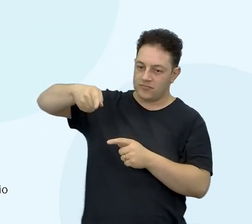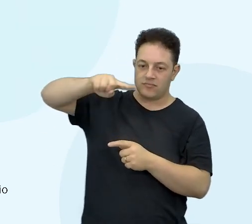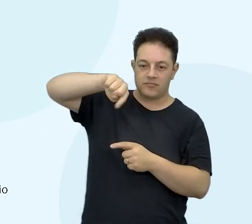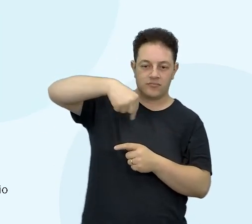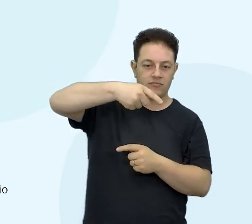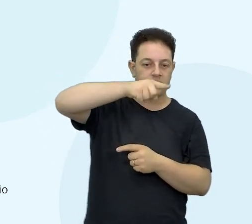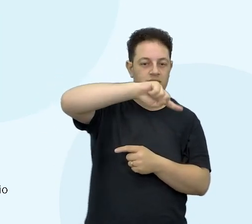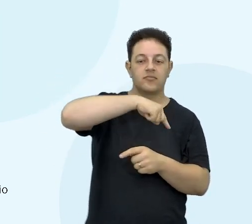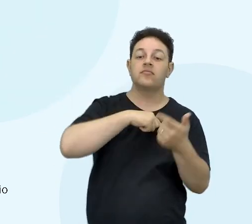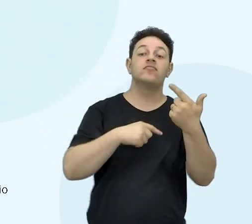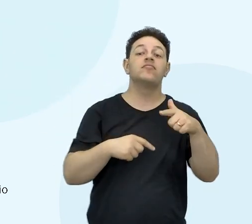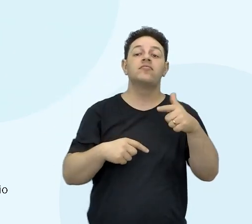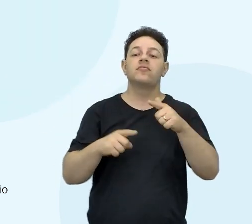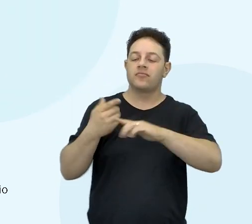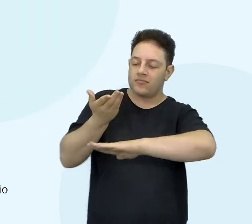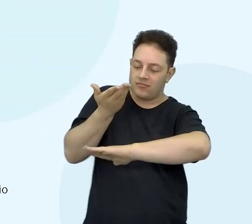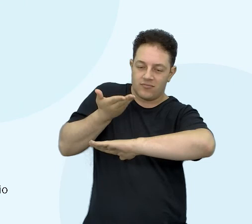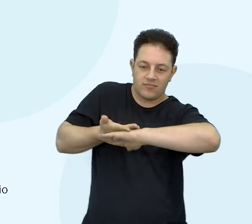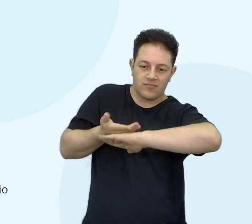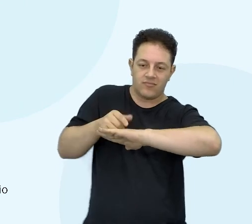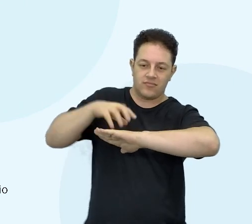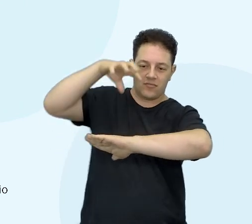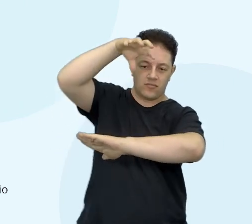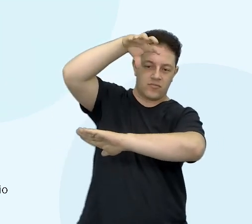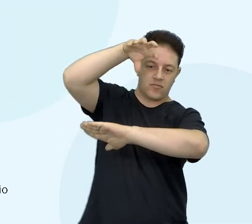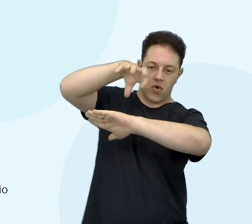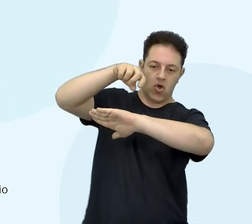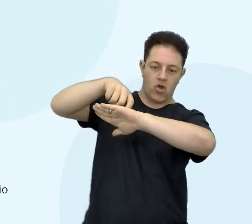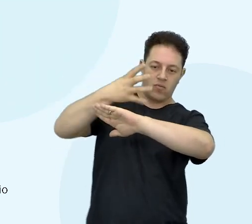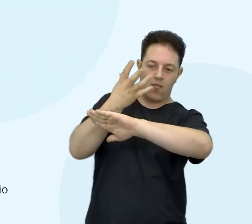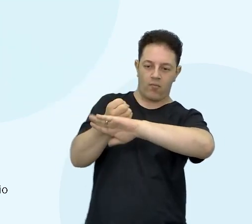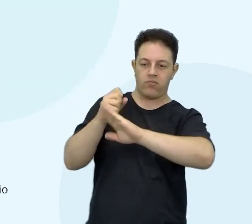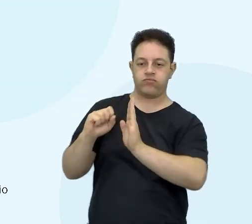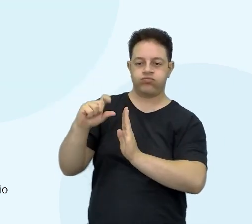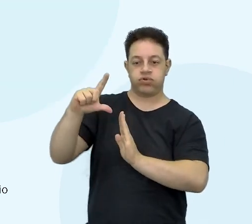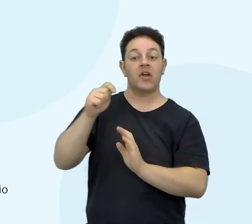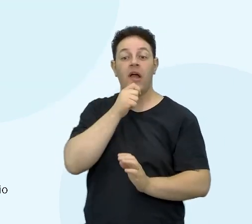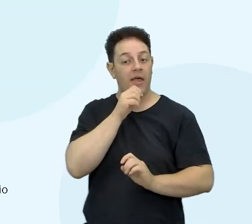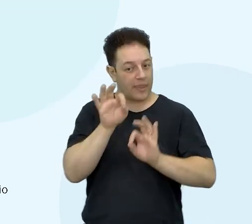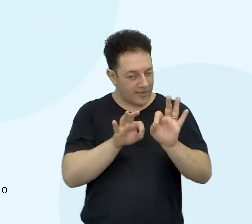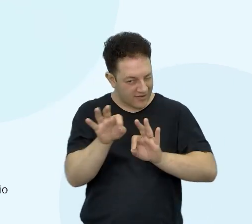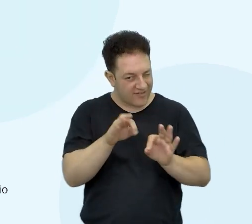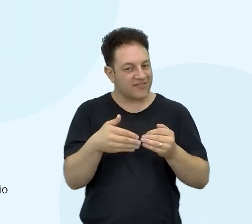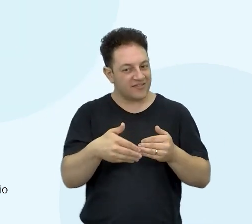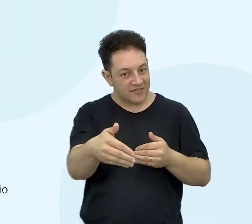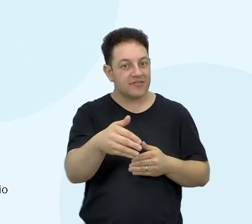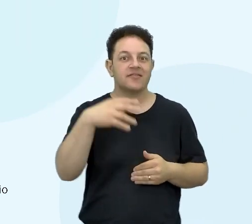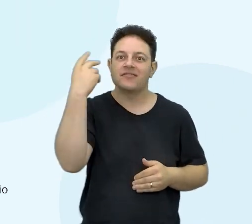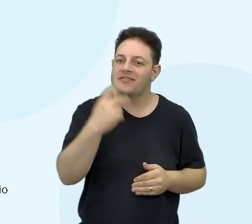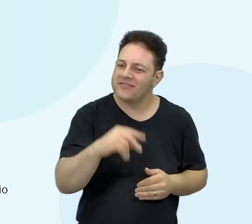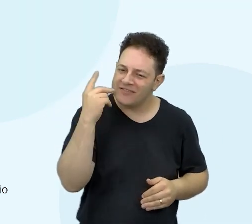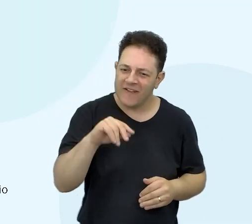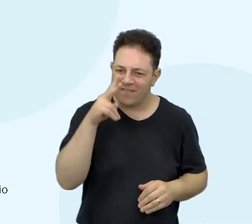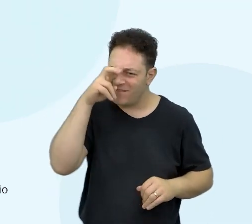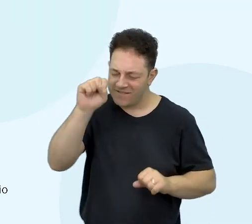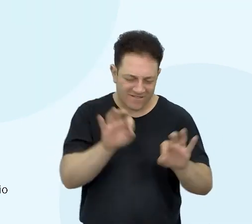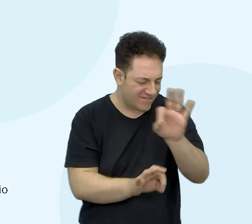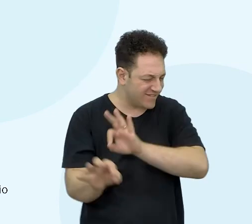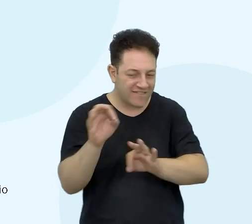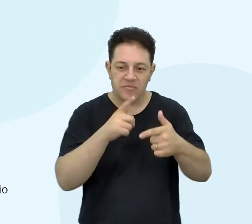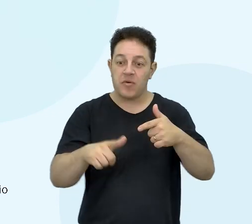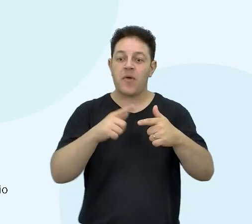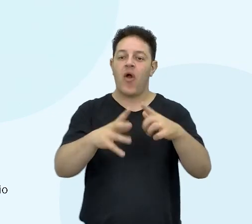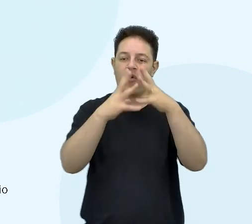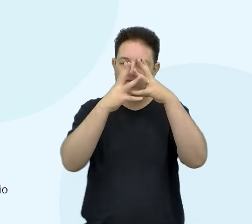tem essa adaptação, mas a gente vai trabalhar nisso fortemente para resolver aí o